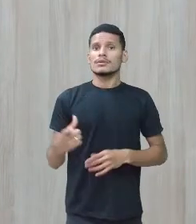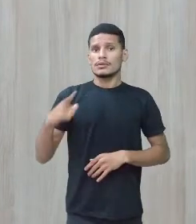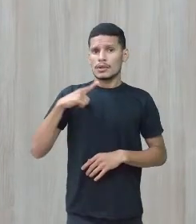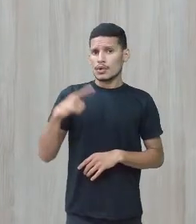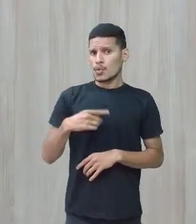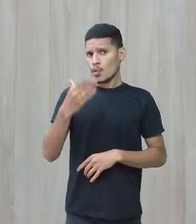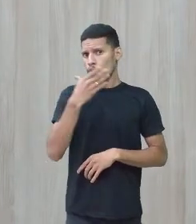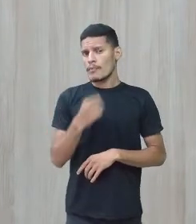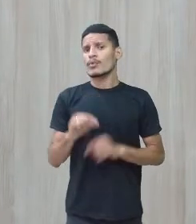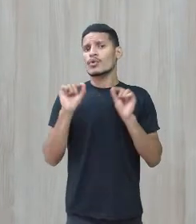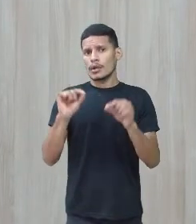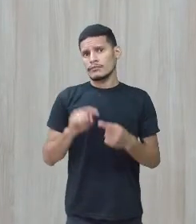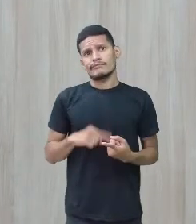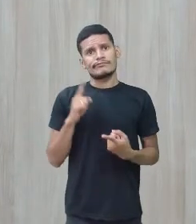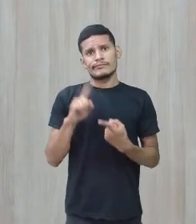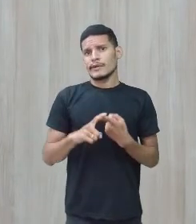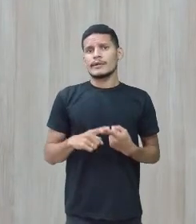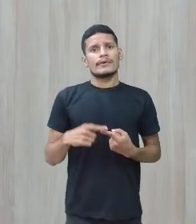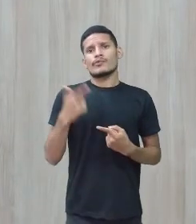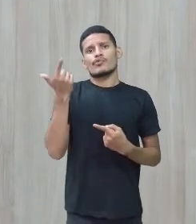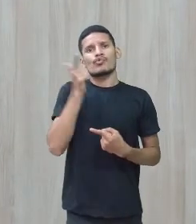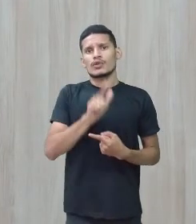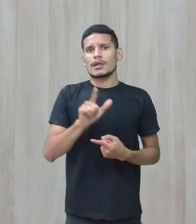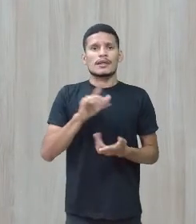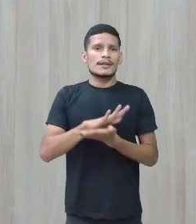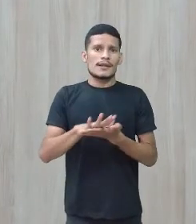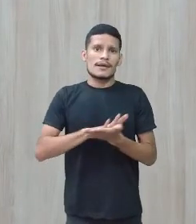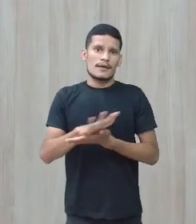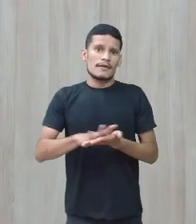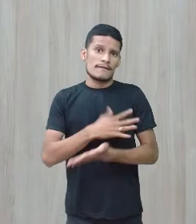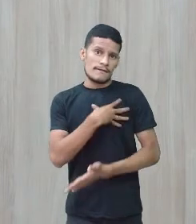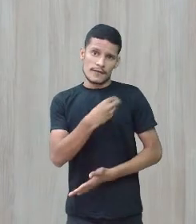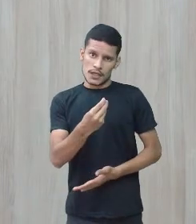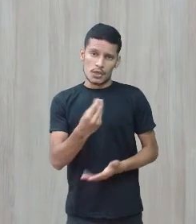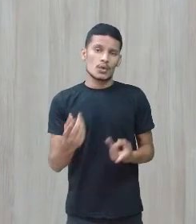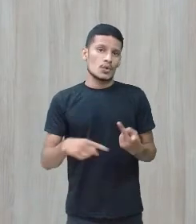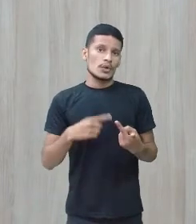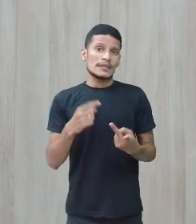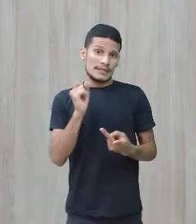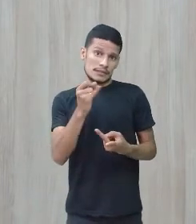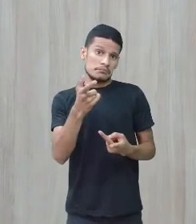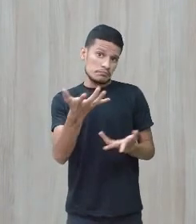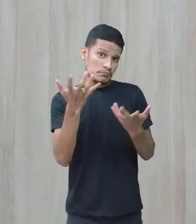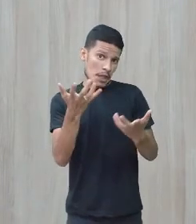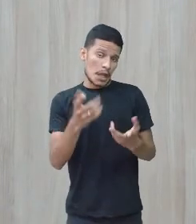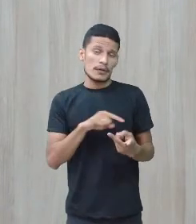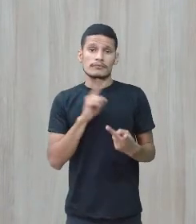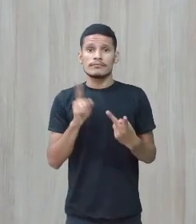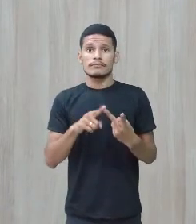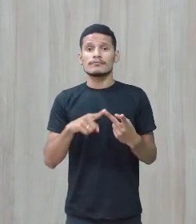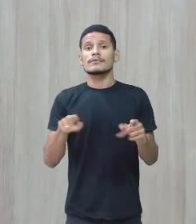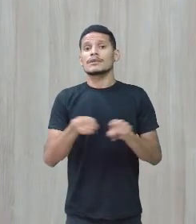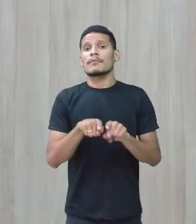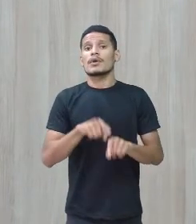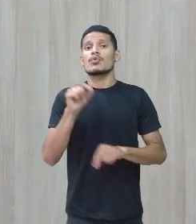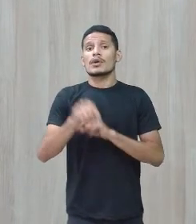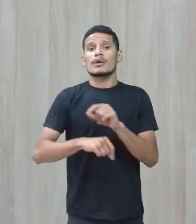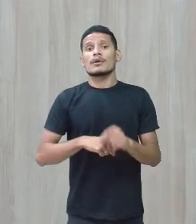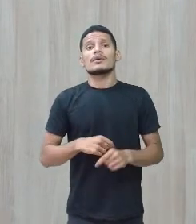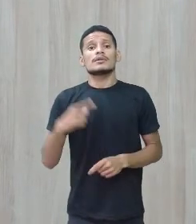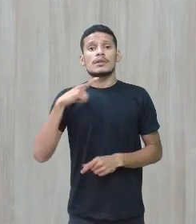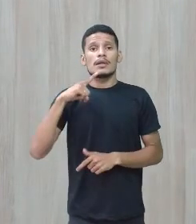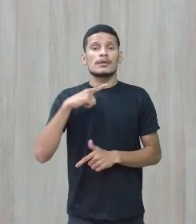né, particularmente, infértil, ou seja, ele vai ter uma dificuldade aí de ter filho, se ele quiser. Ele vai